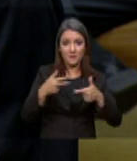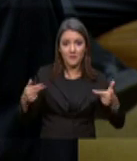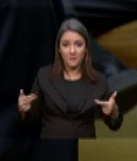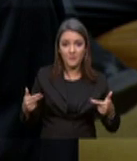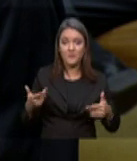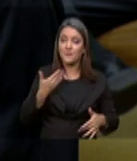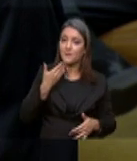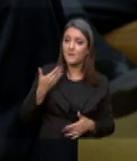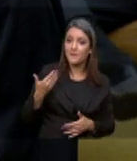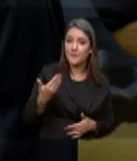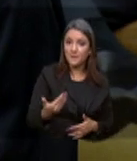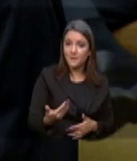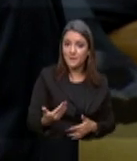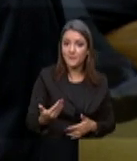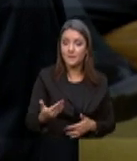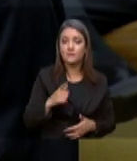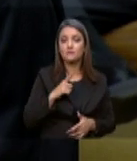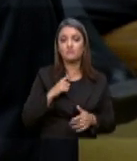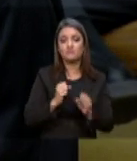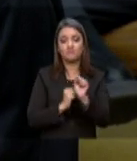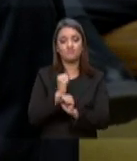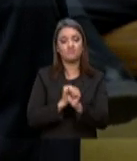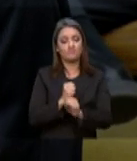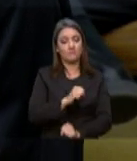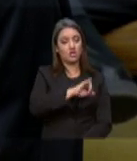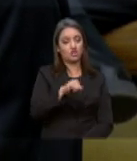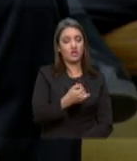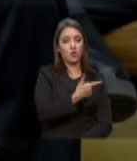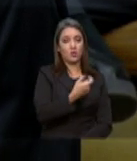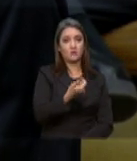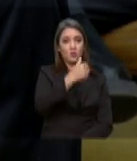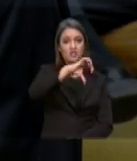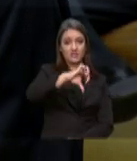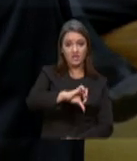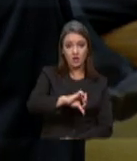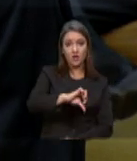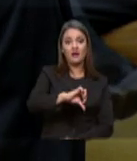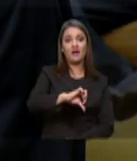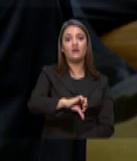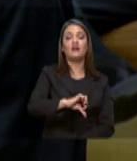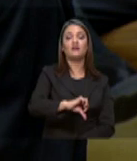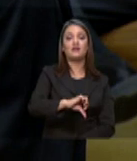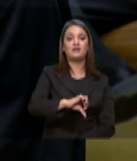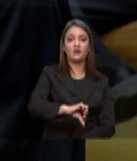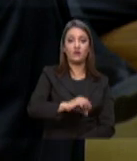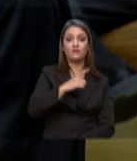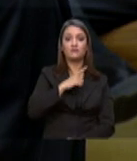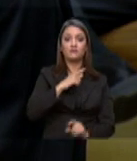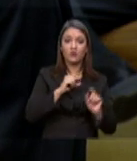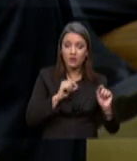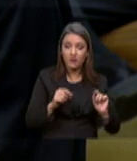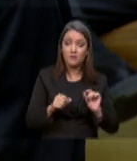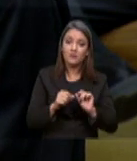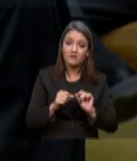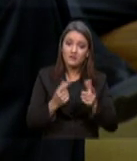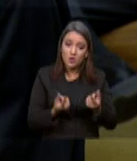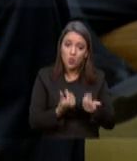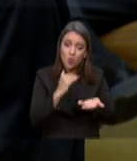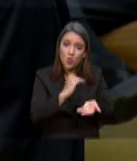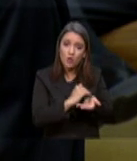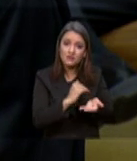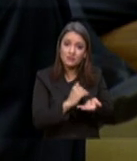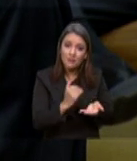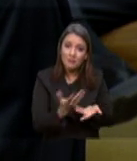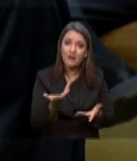incontroverso que, desde janeiro de 2019, os requeridos jamais executaram o orçamento integral dos